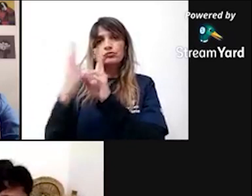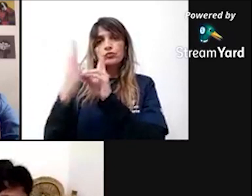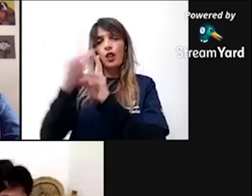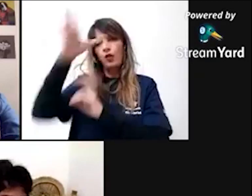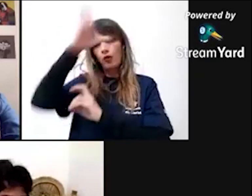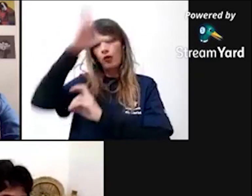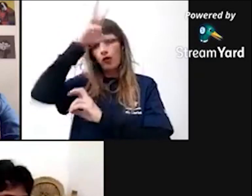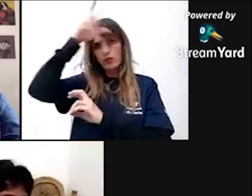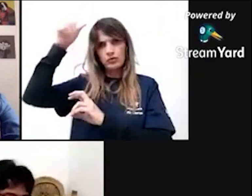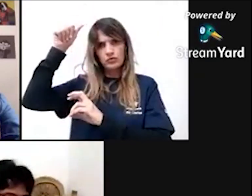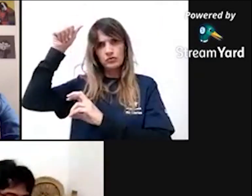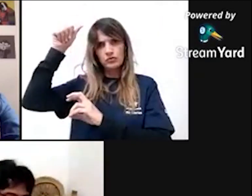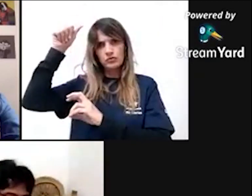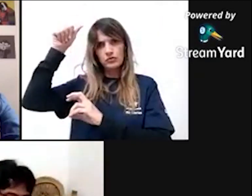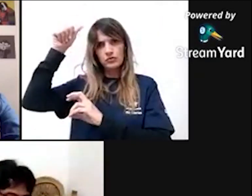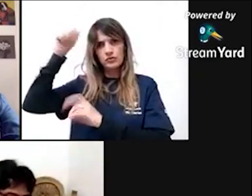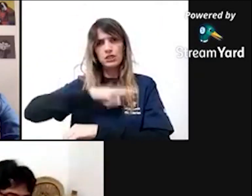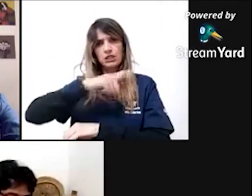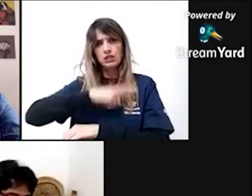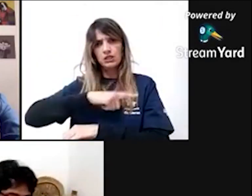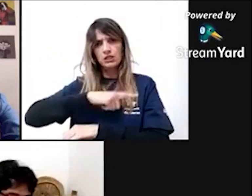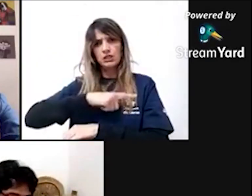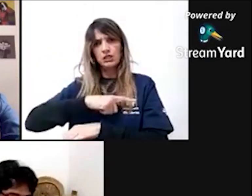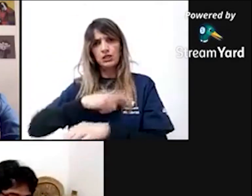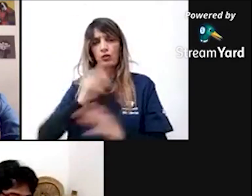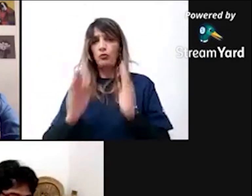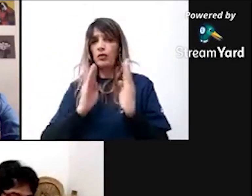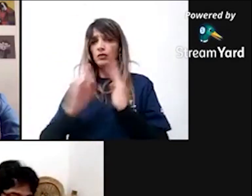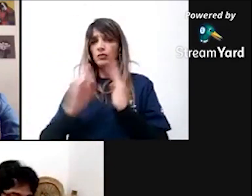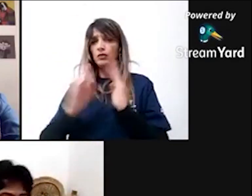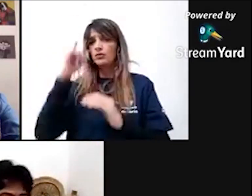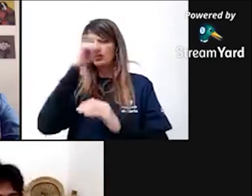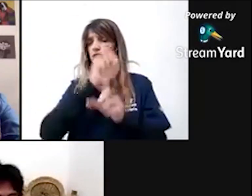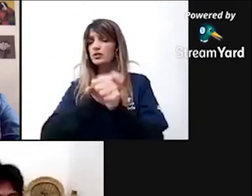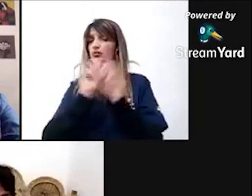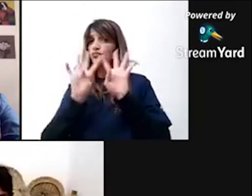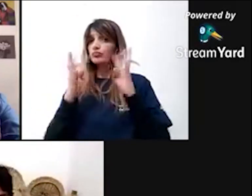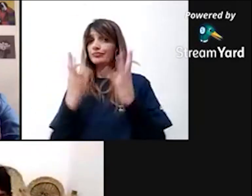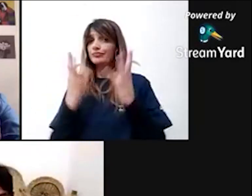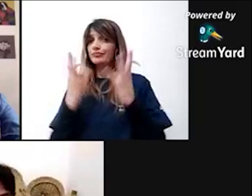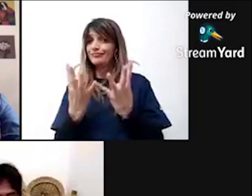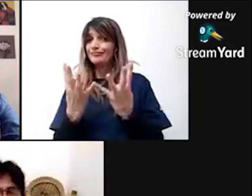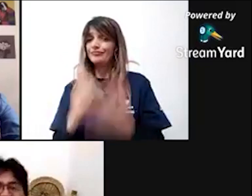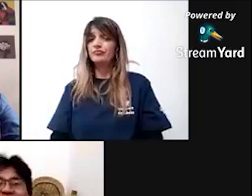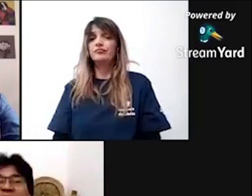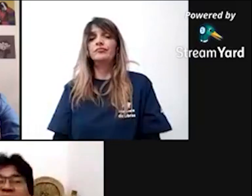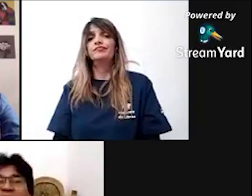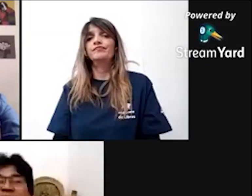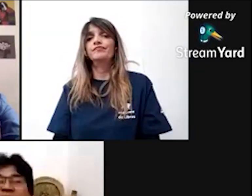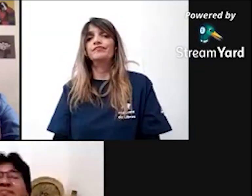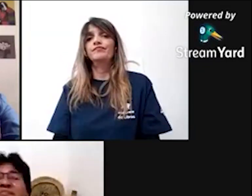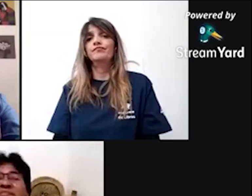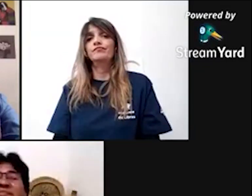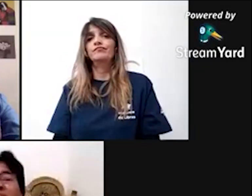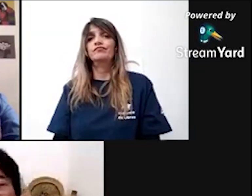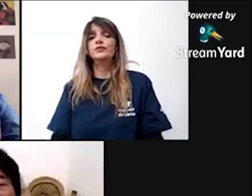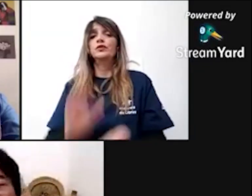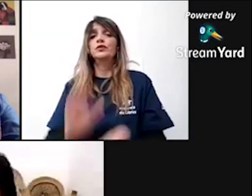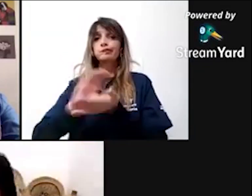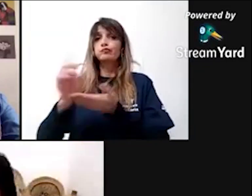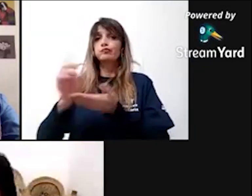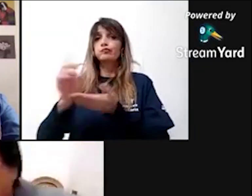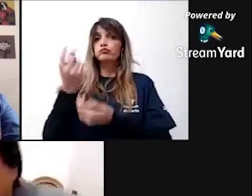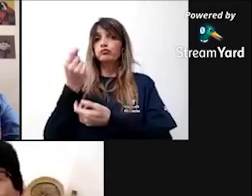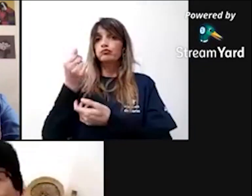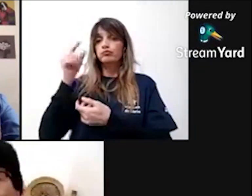que estão passando momentos muito difíceis com a pandemia, sabe? E a gente vai estar fazendo uma promoção para